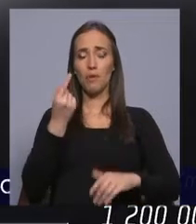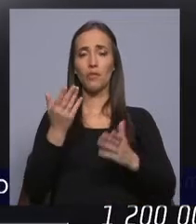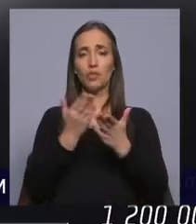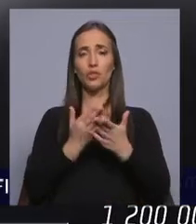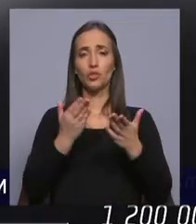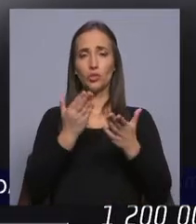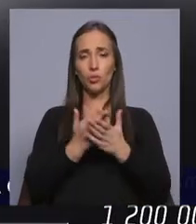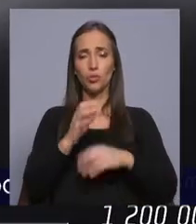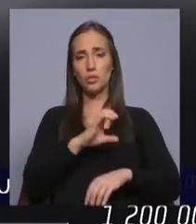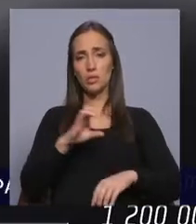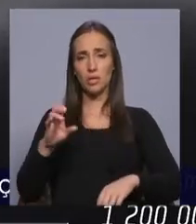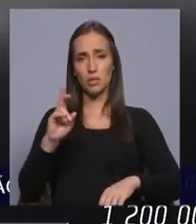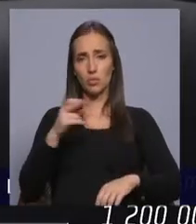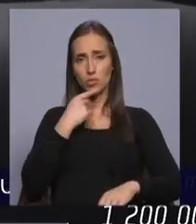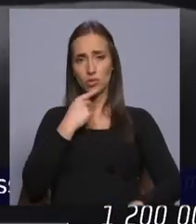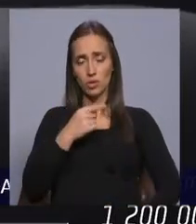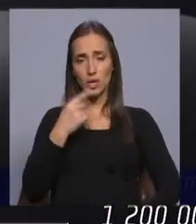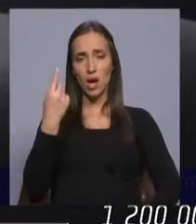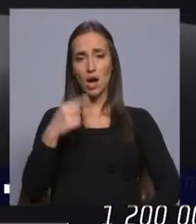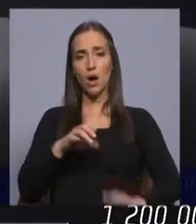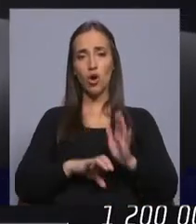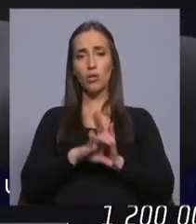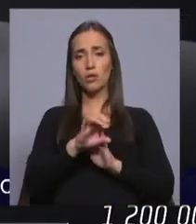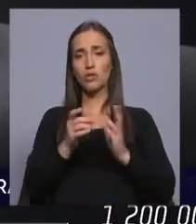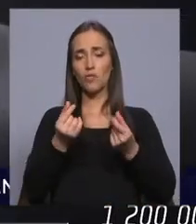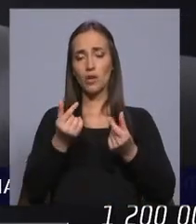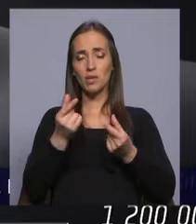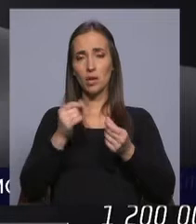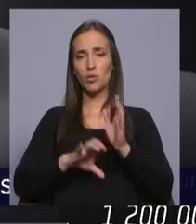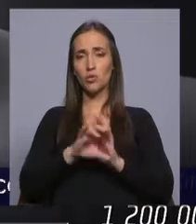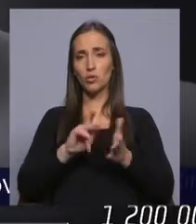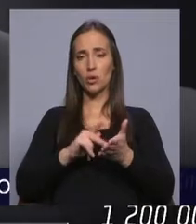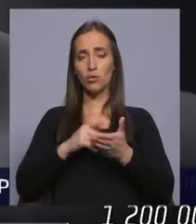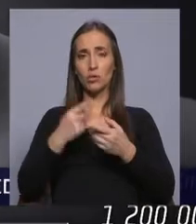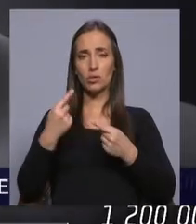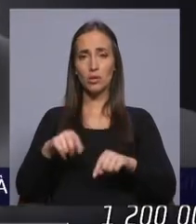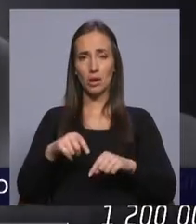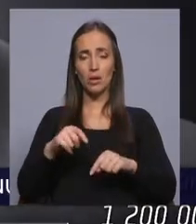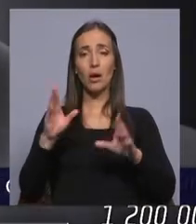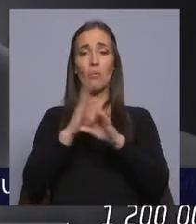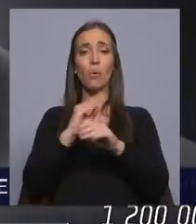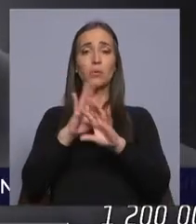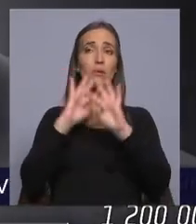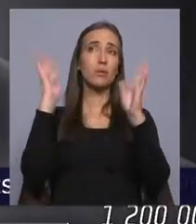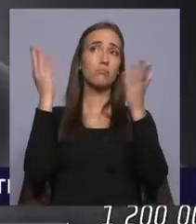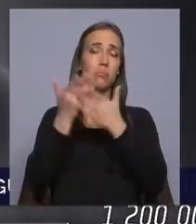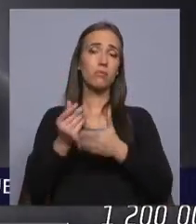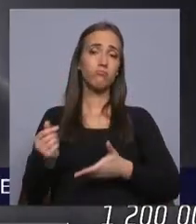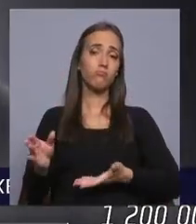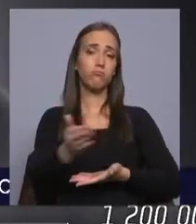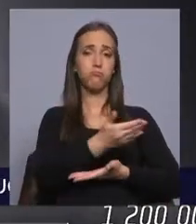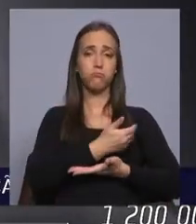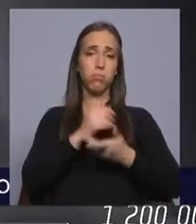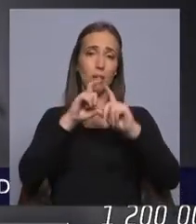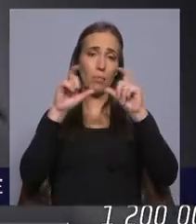por cientistas russos que há condições financeiras e tecnológicas para que a publicidade espacial seja rentável para as grandes empresas. Então o estudo